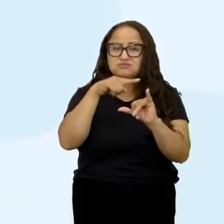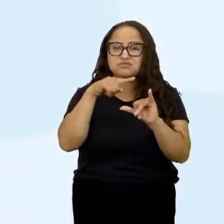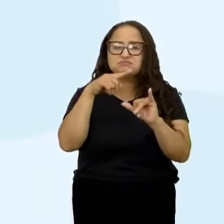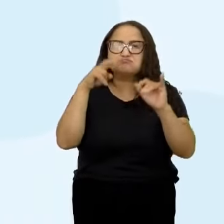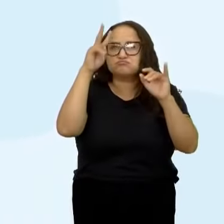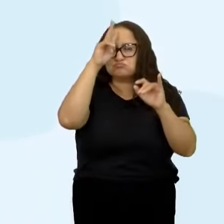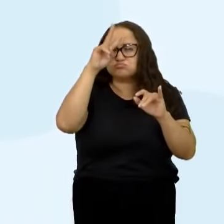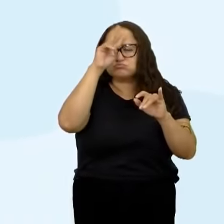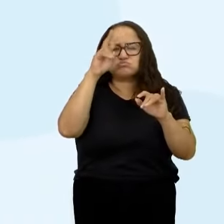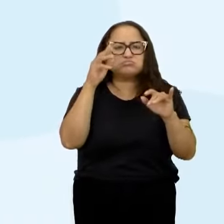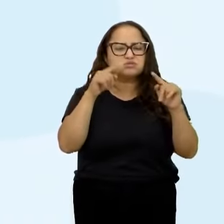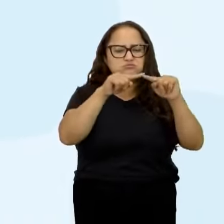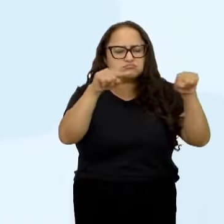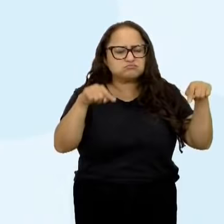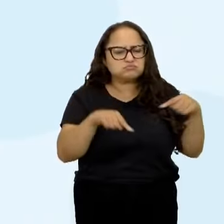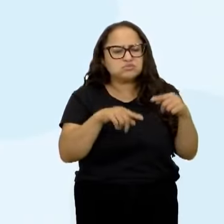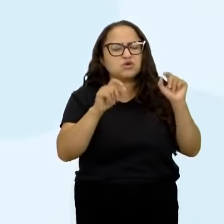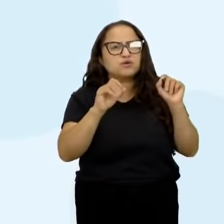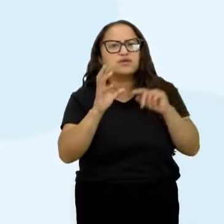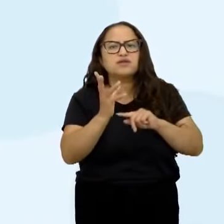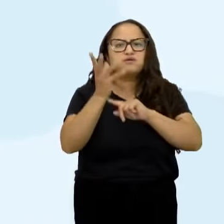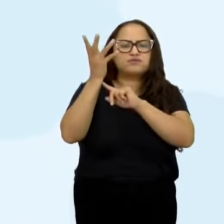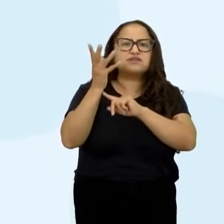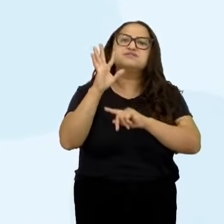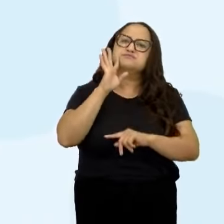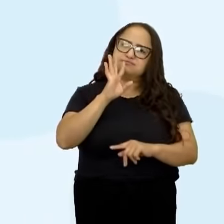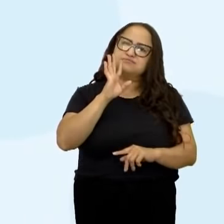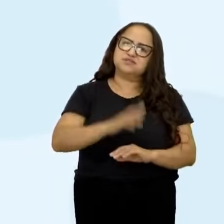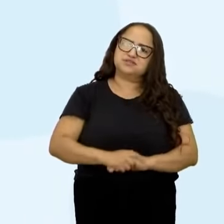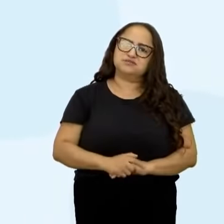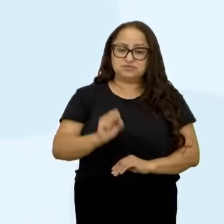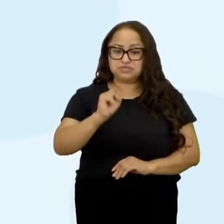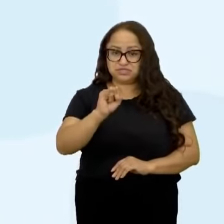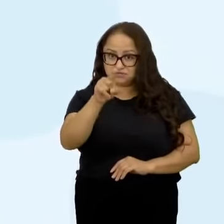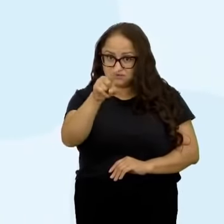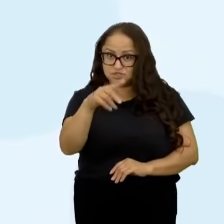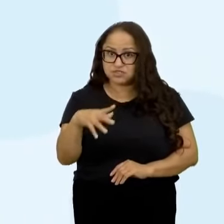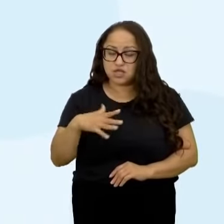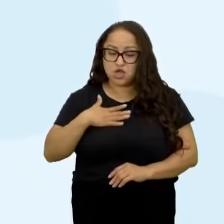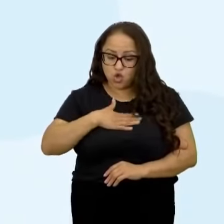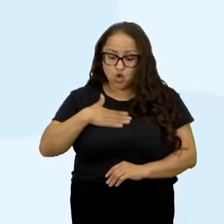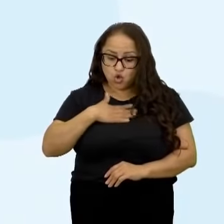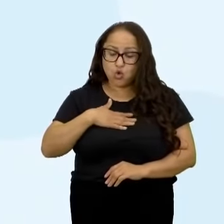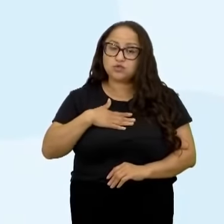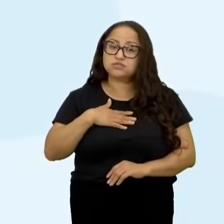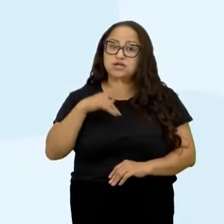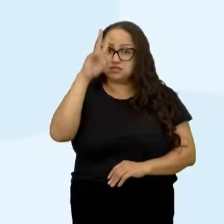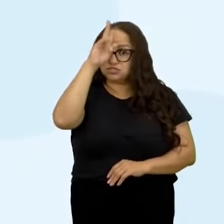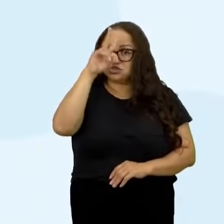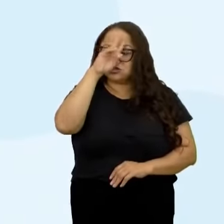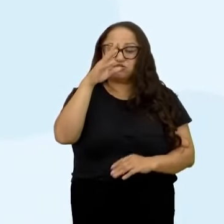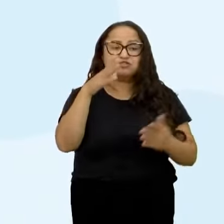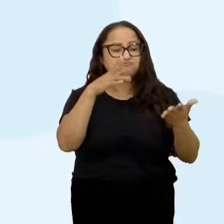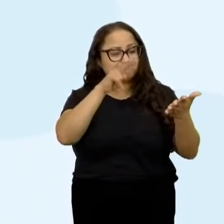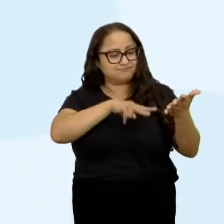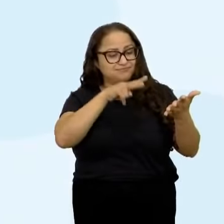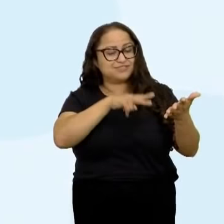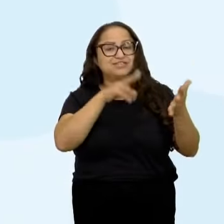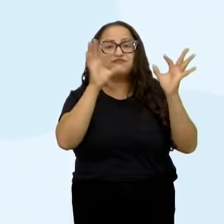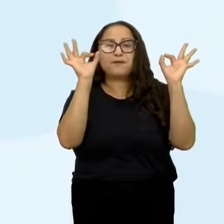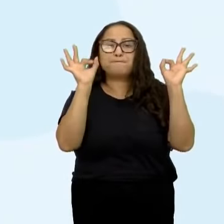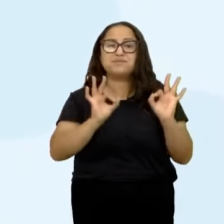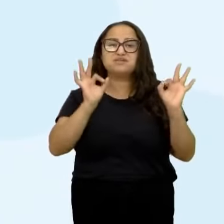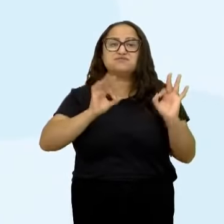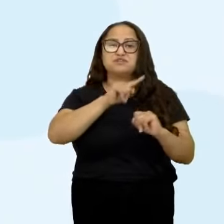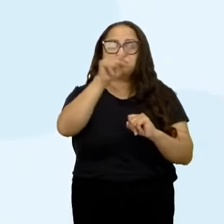levam até a cena que está se passando o que é muito legal se você gosta de História o fatos históricos esse livro é perfeito para